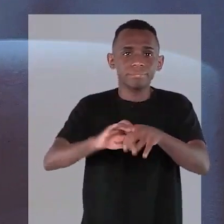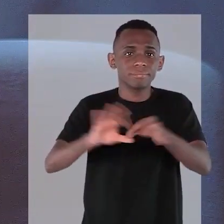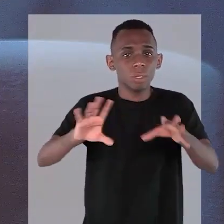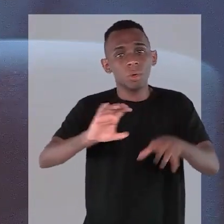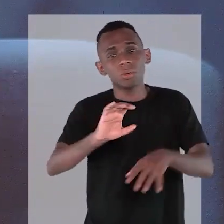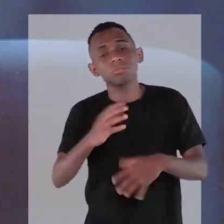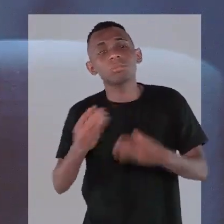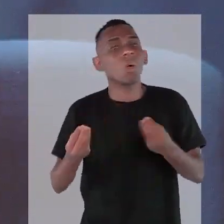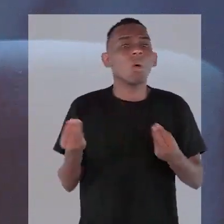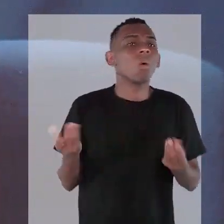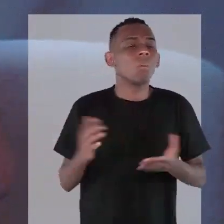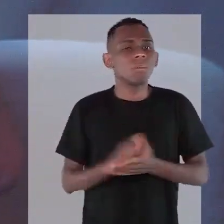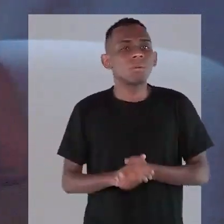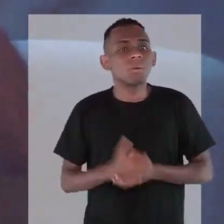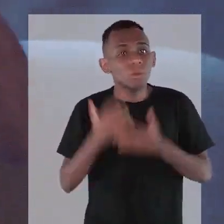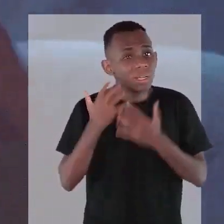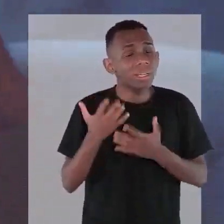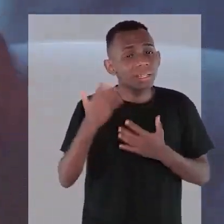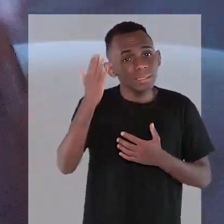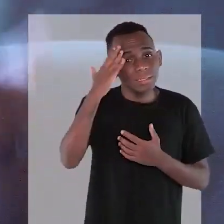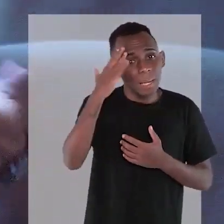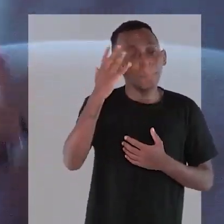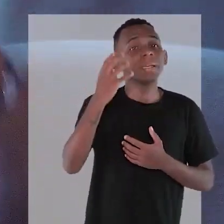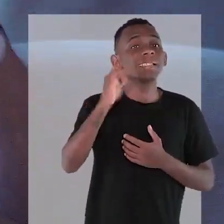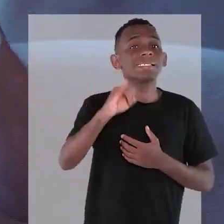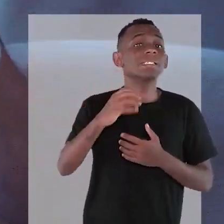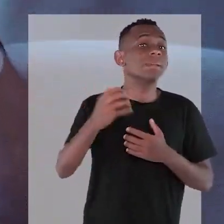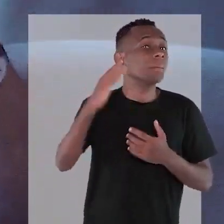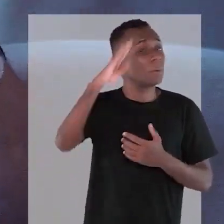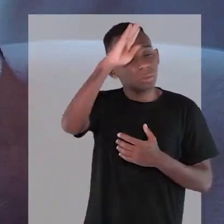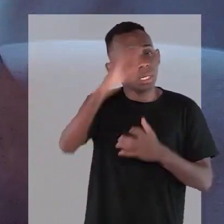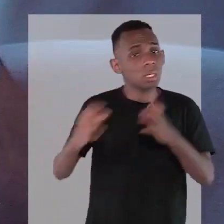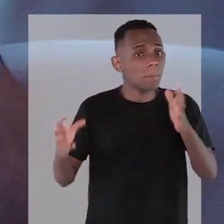não? Eu queria saber o que vocês pensam